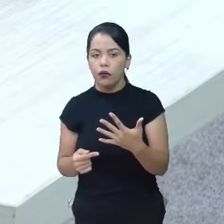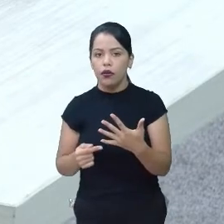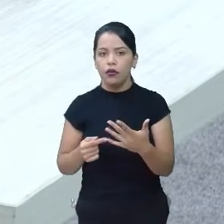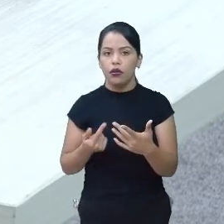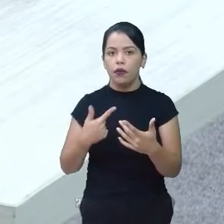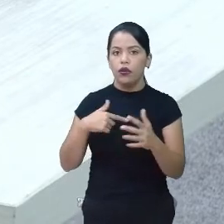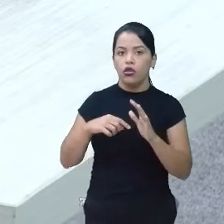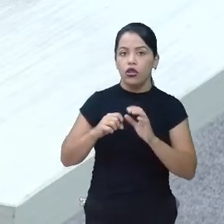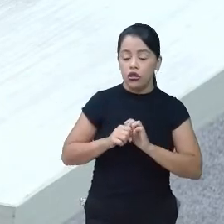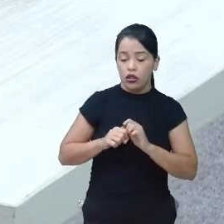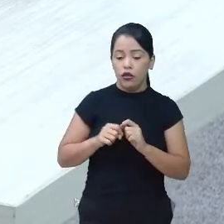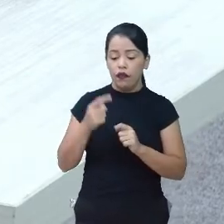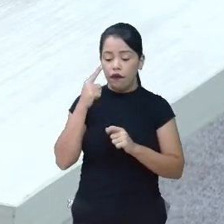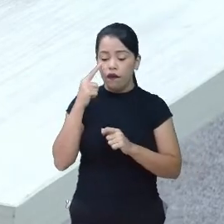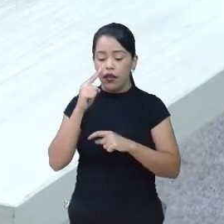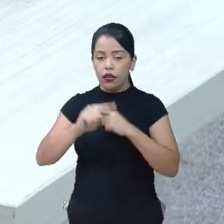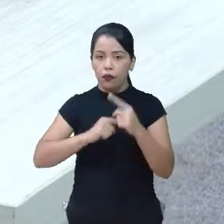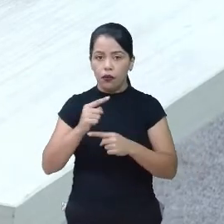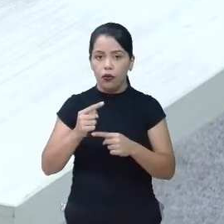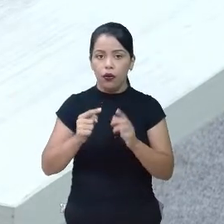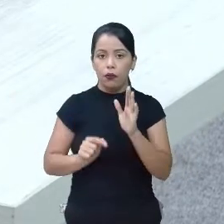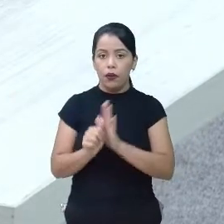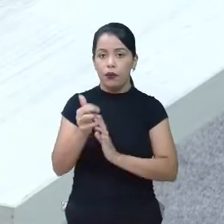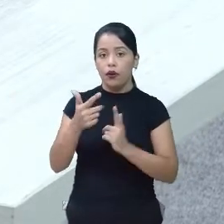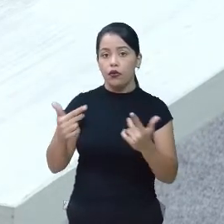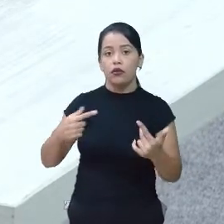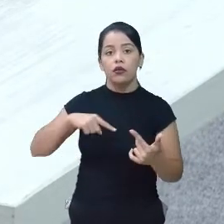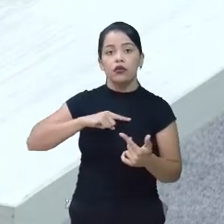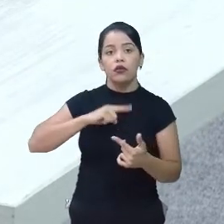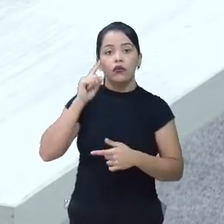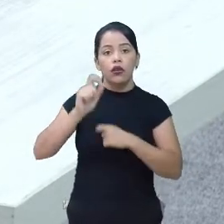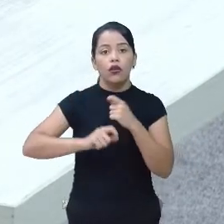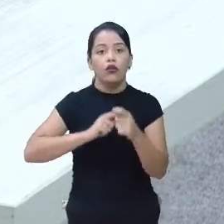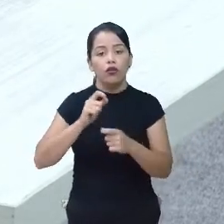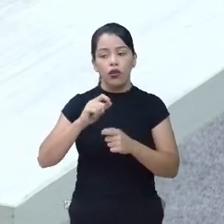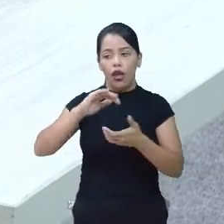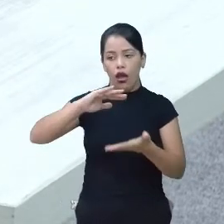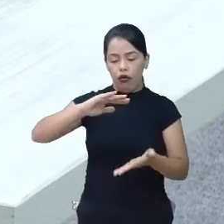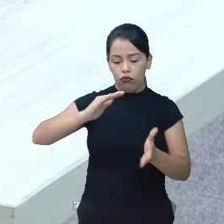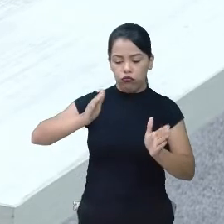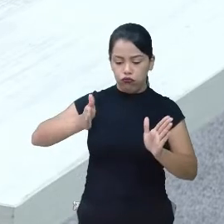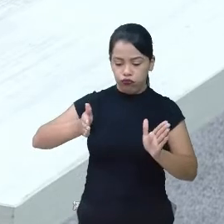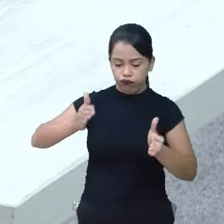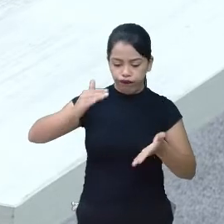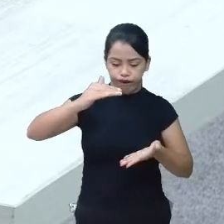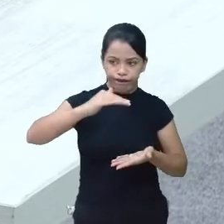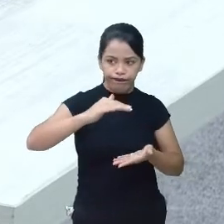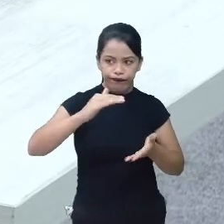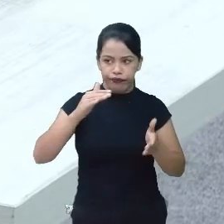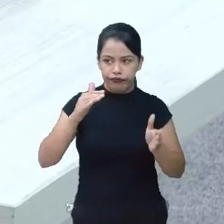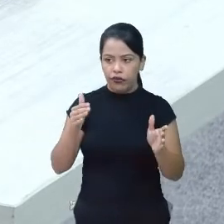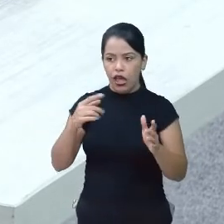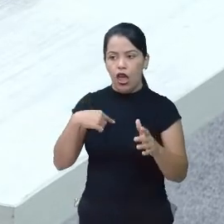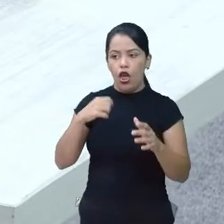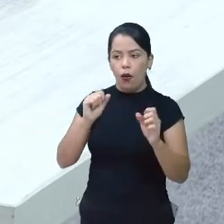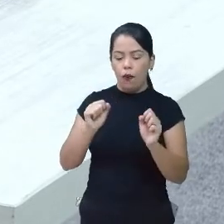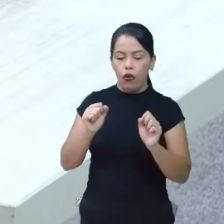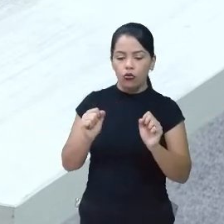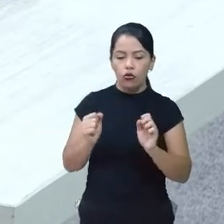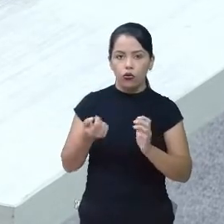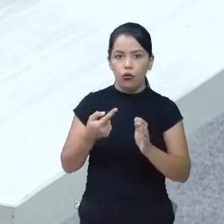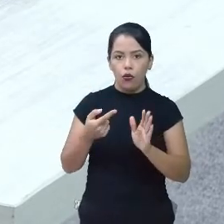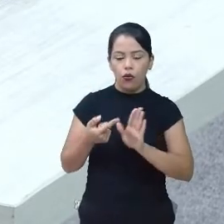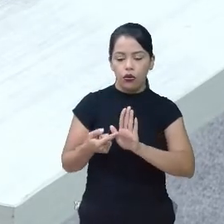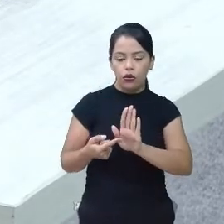outro momento, tá? Mas a primeira coisa que a gente percebe é uma forma 3D, né? Uma forma em 3 dimensões, ó. Então, eu posso rotacionar